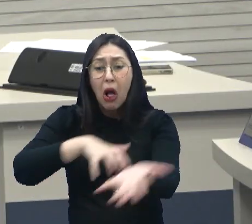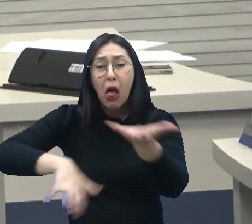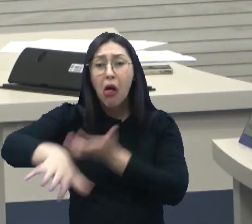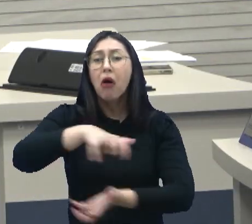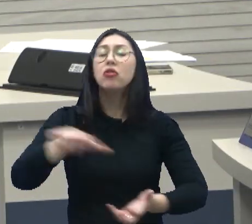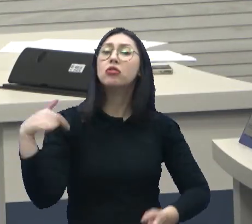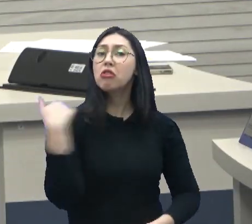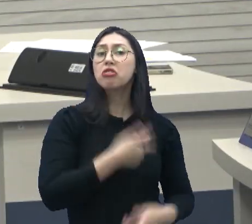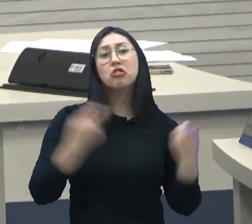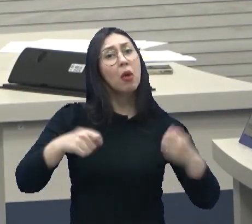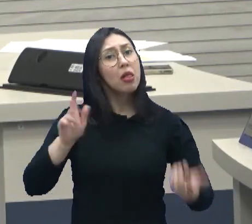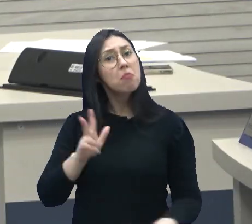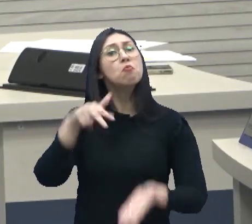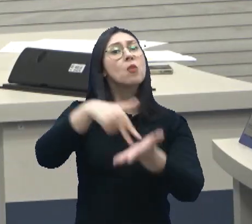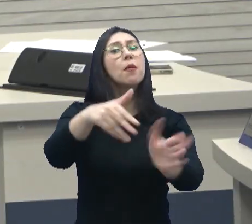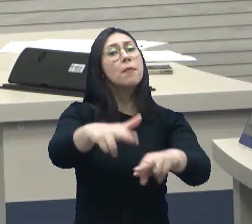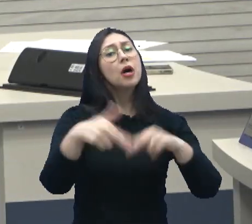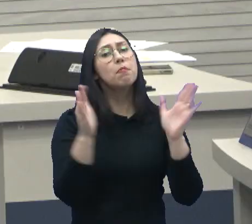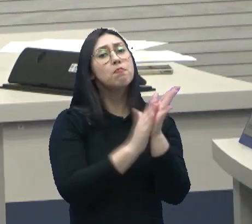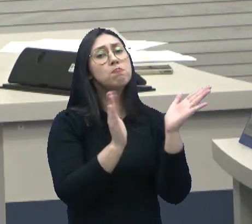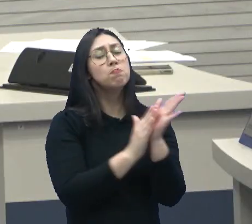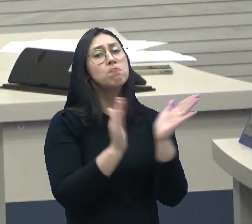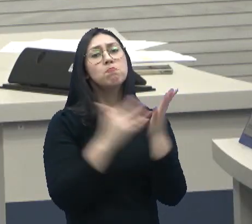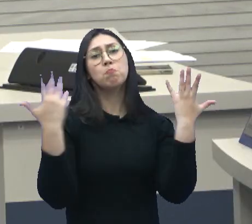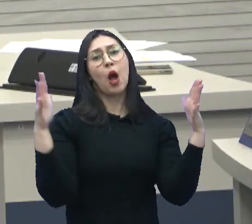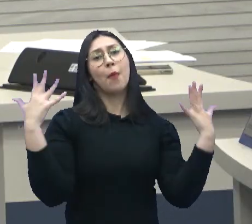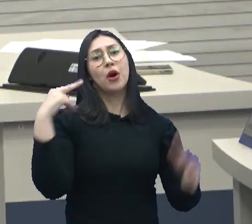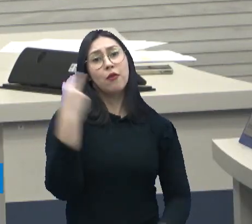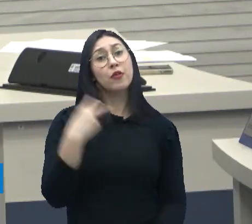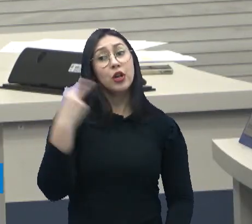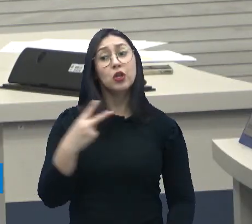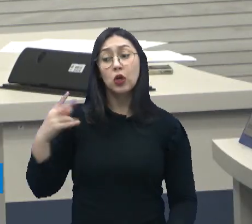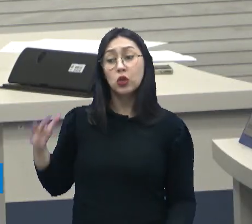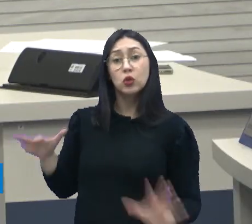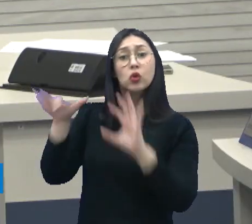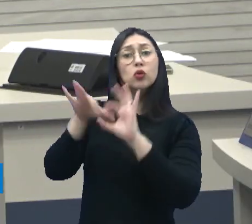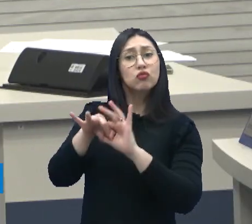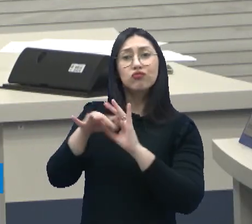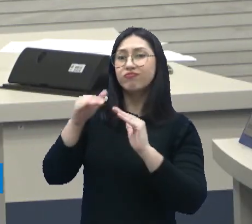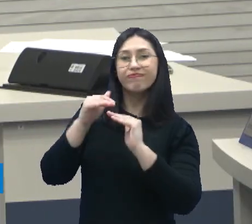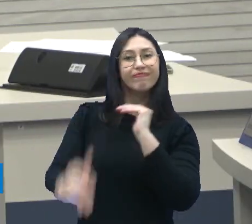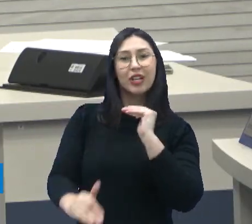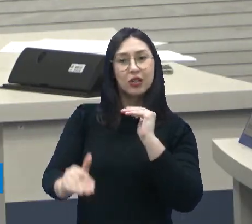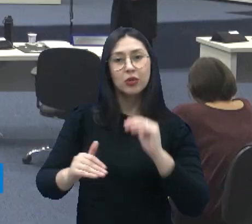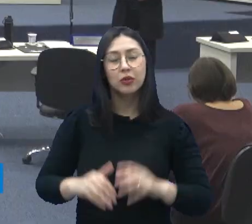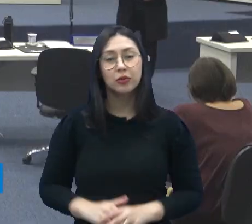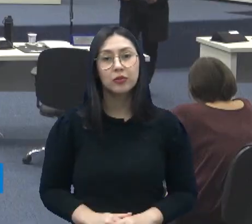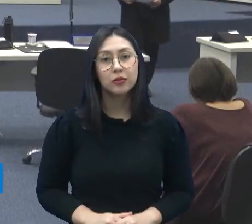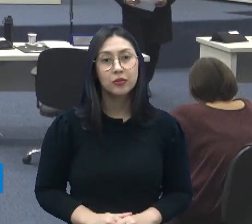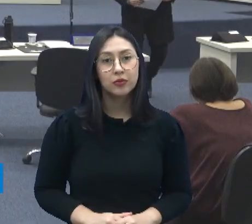nos posicionar. Então, parabéns aos vereadores que, por quase unanimidade, rejeitou esse requerimento. Obrigado, presidente.